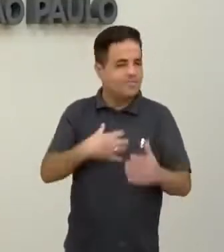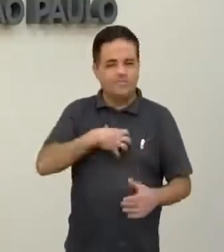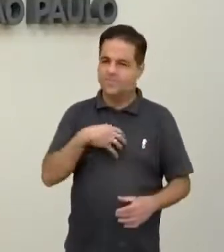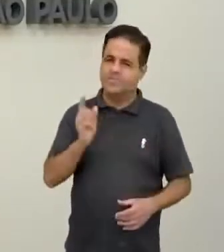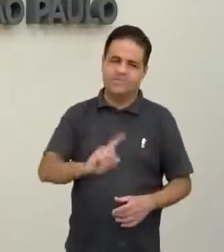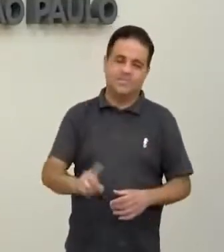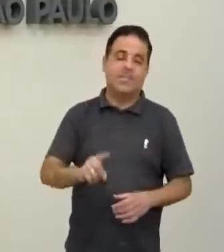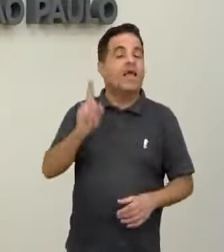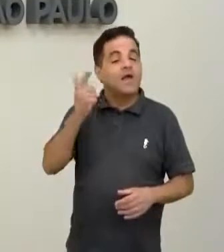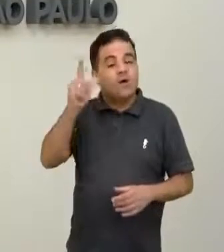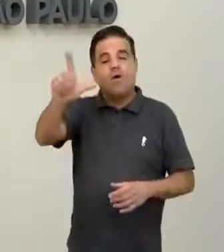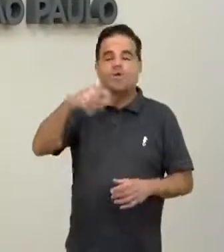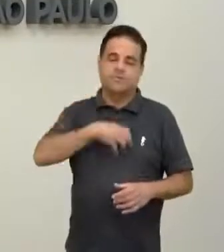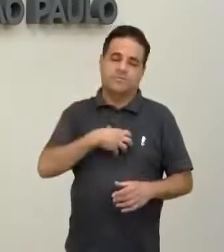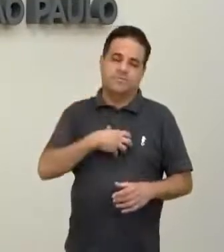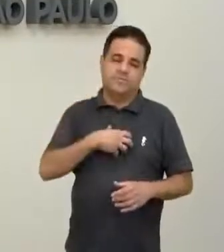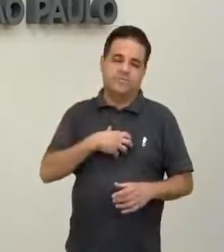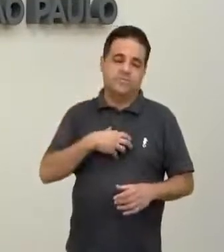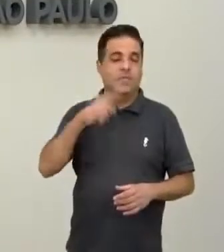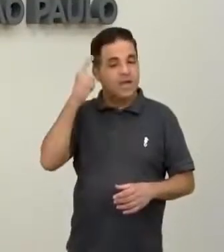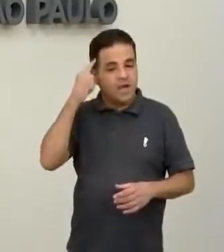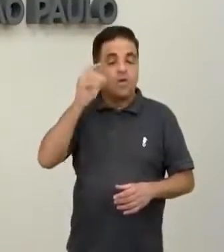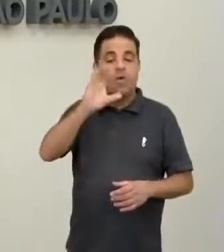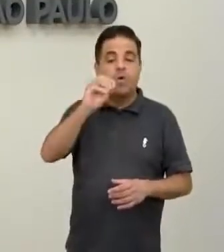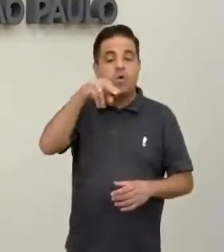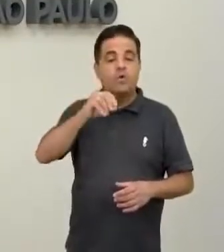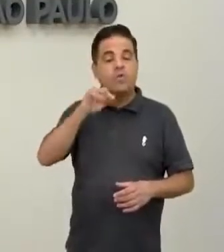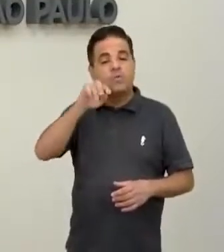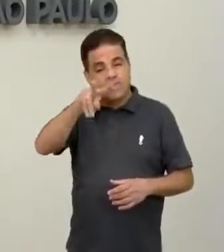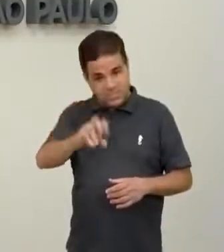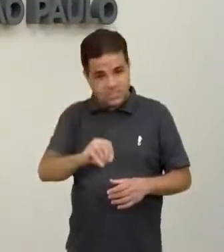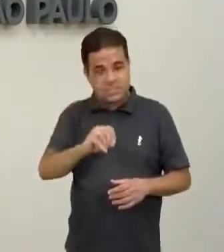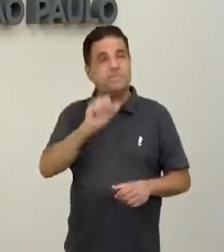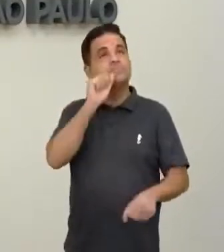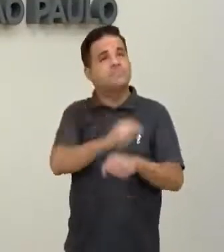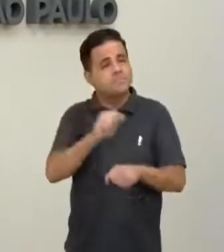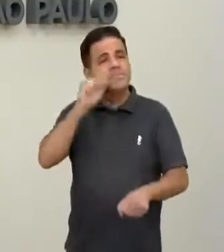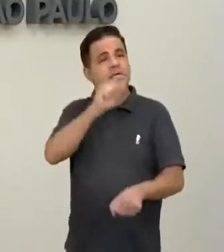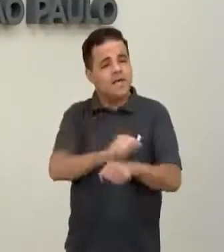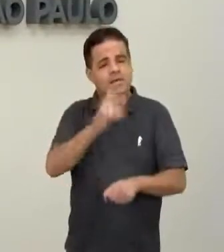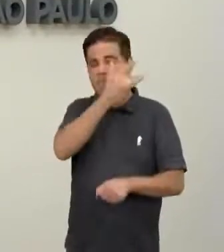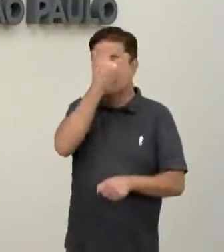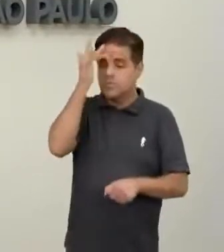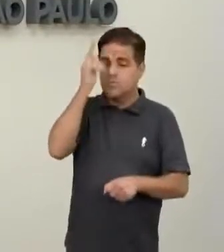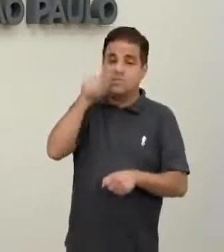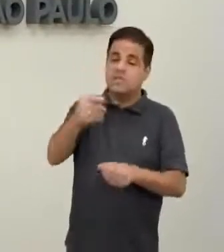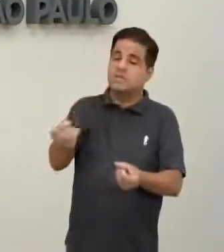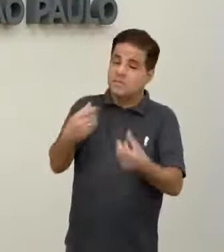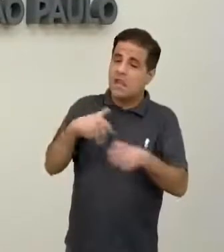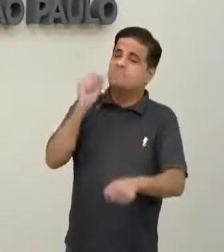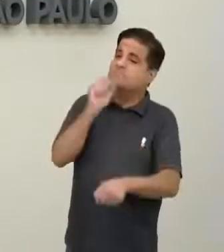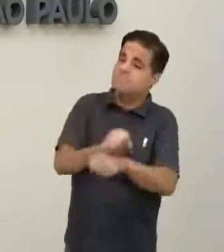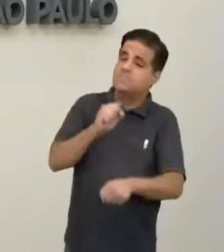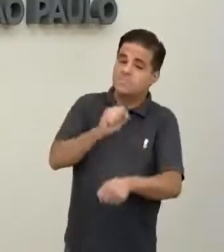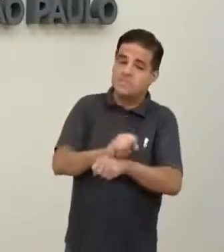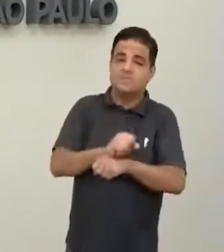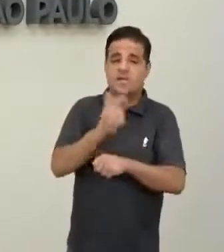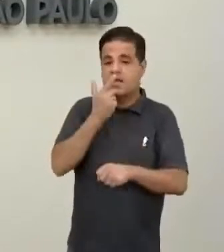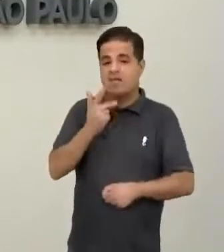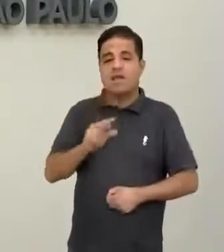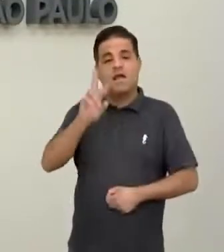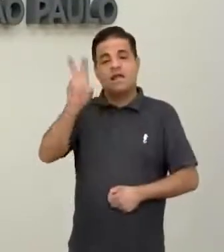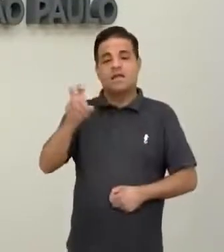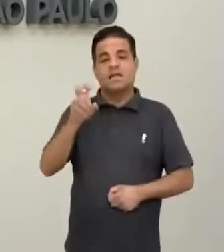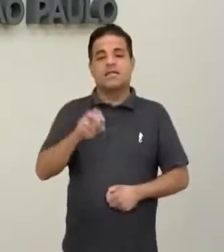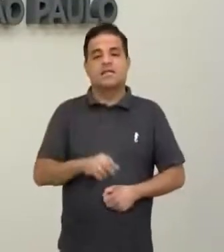sentido. O sentido aí já é conotativo, ou seja, de esperar, de alguém te deixar esperando. Ou falar que usa também a